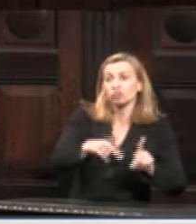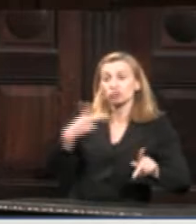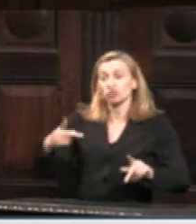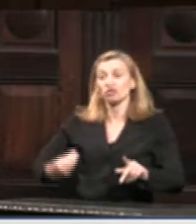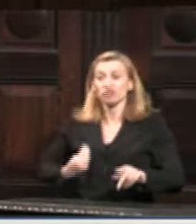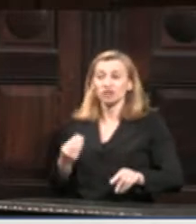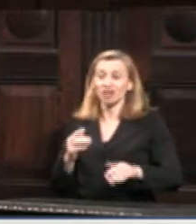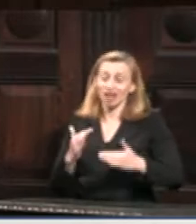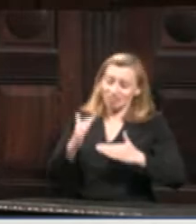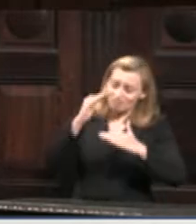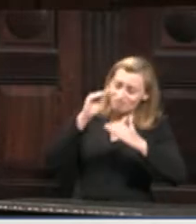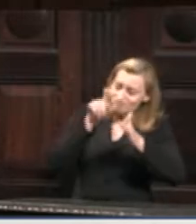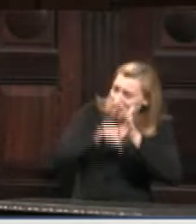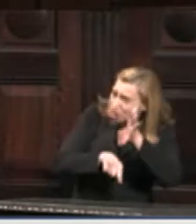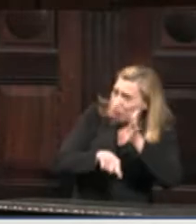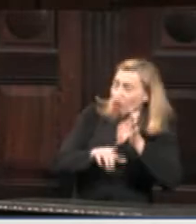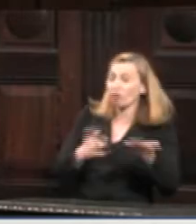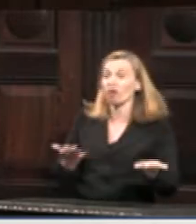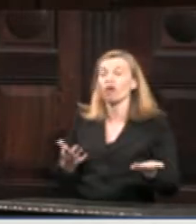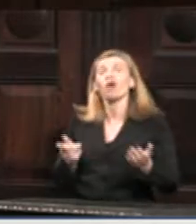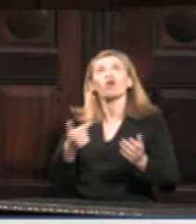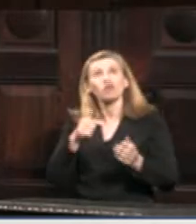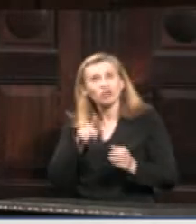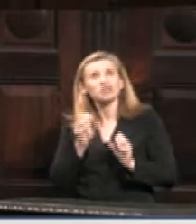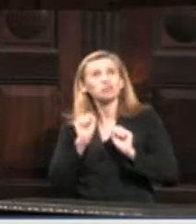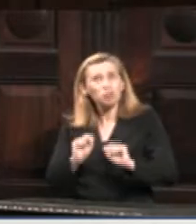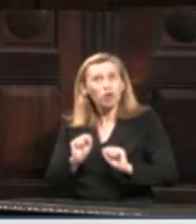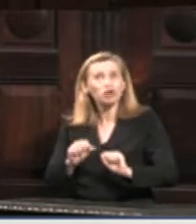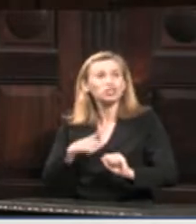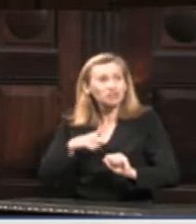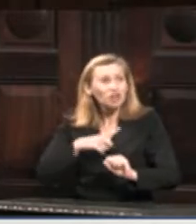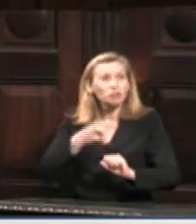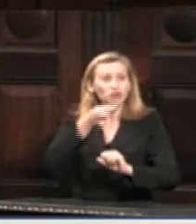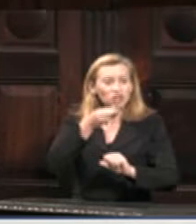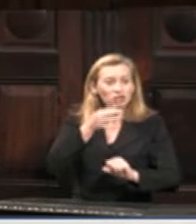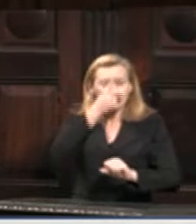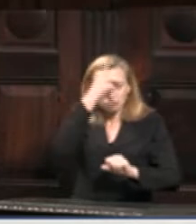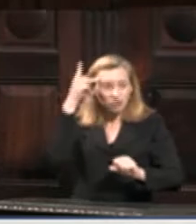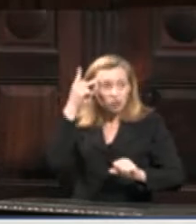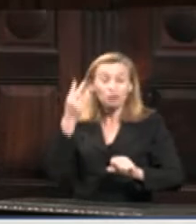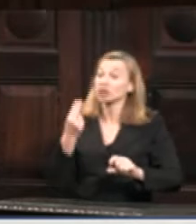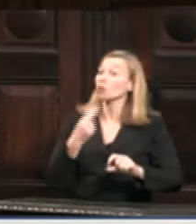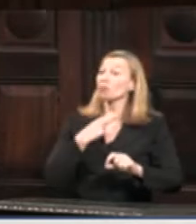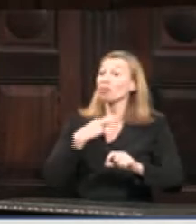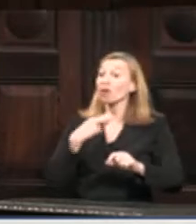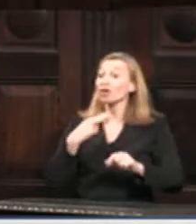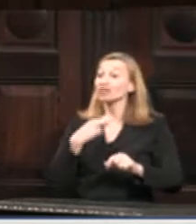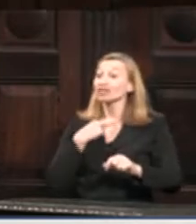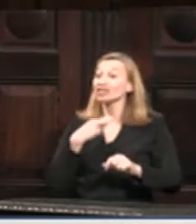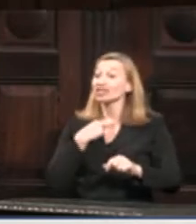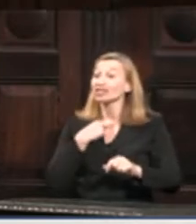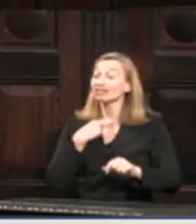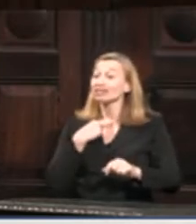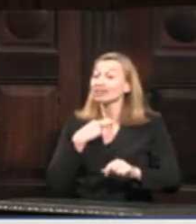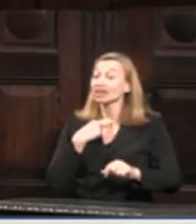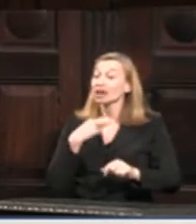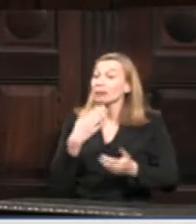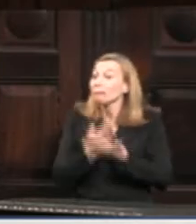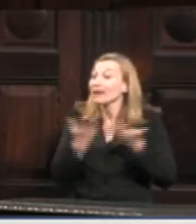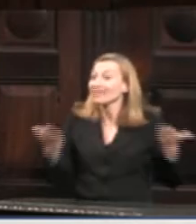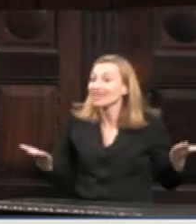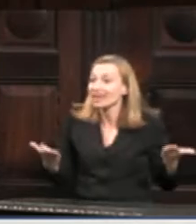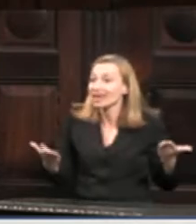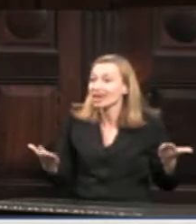Você pode perder popularidade, mas uma coisa você não pode perder: credibilidade. Quem